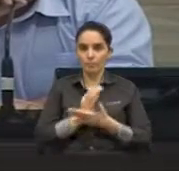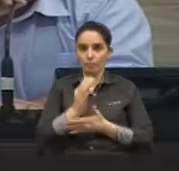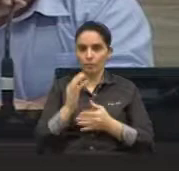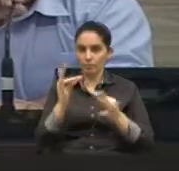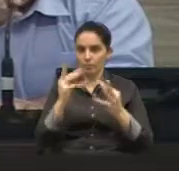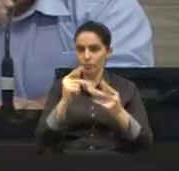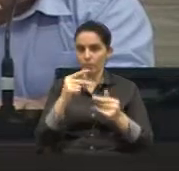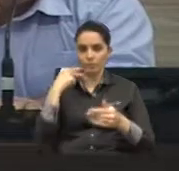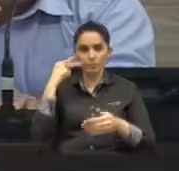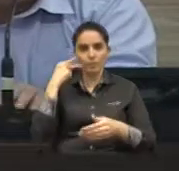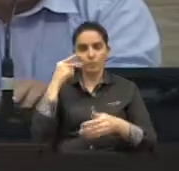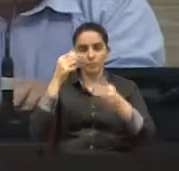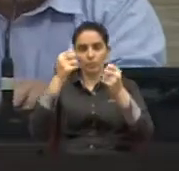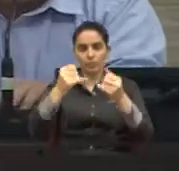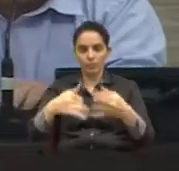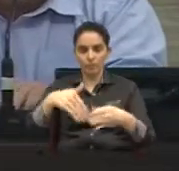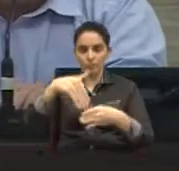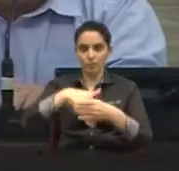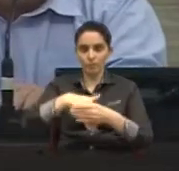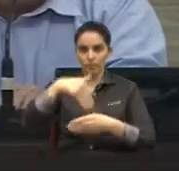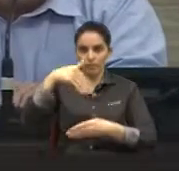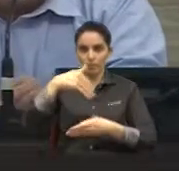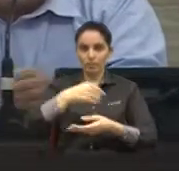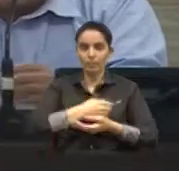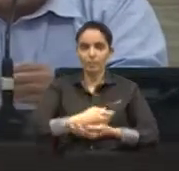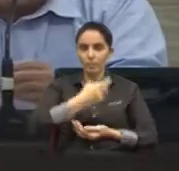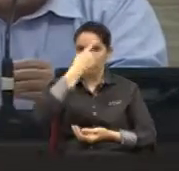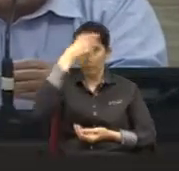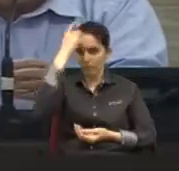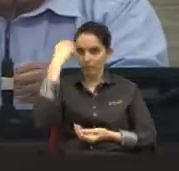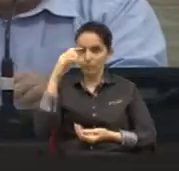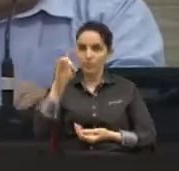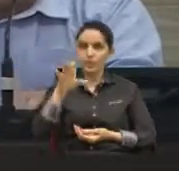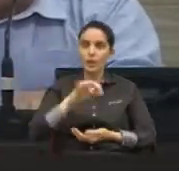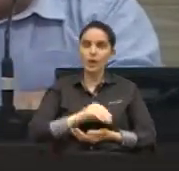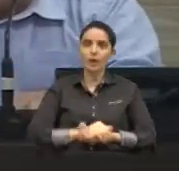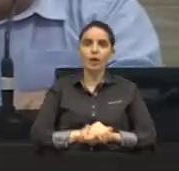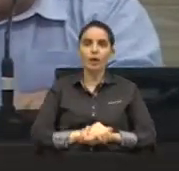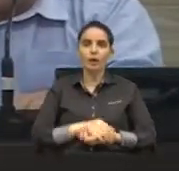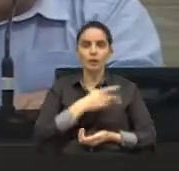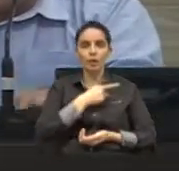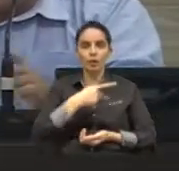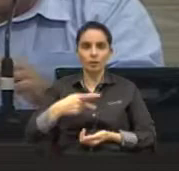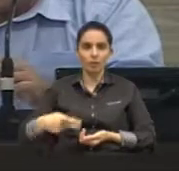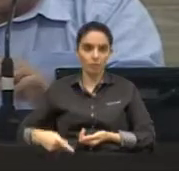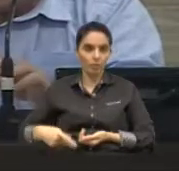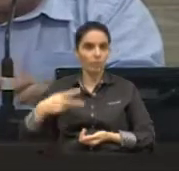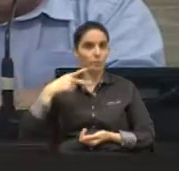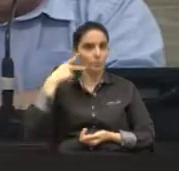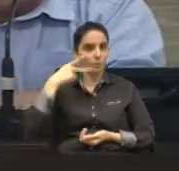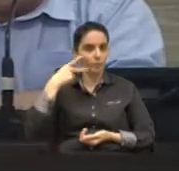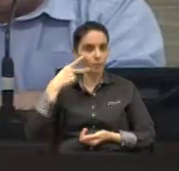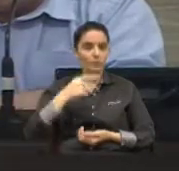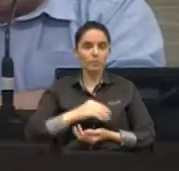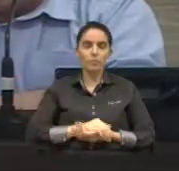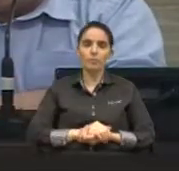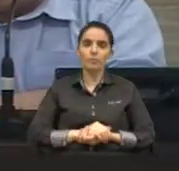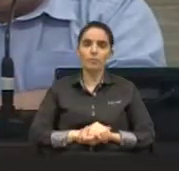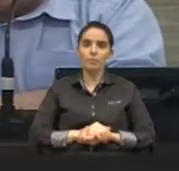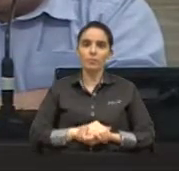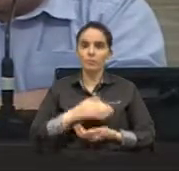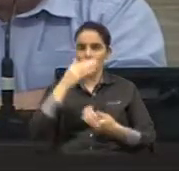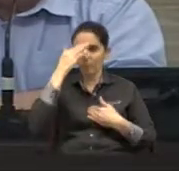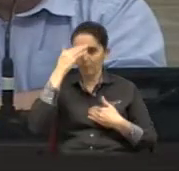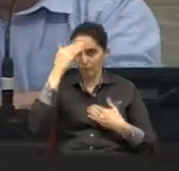todos os vereadores. Para justificar o voto, o vereador Wagner Barbosa. Senhor presidente, nobres pares, queria